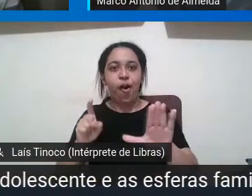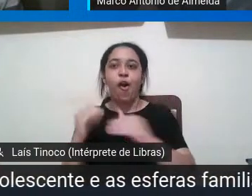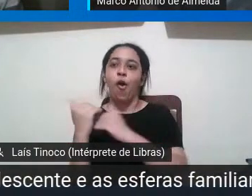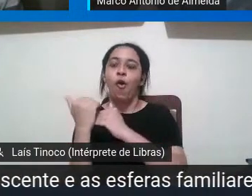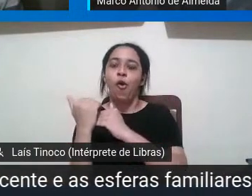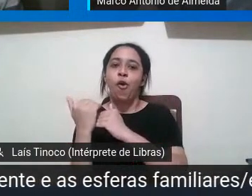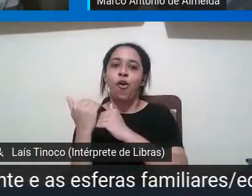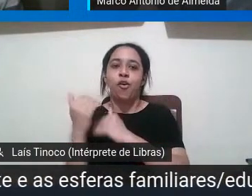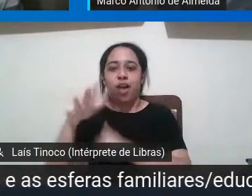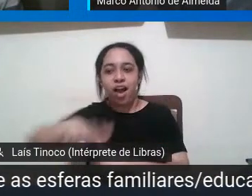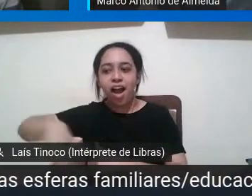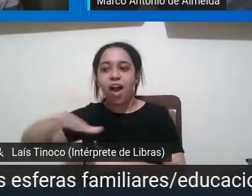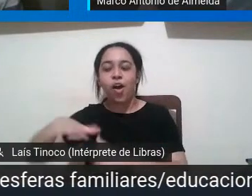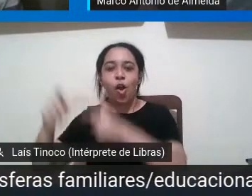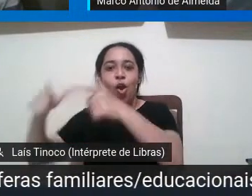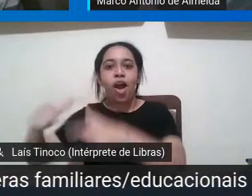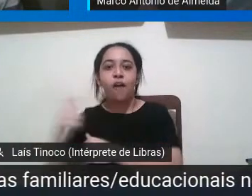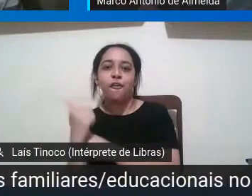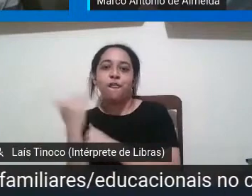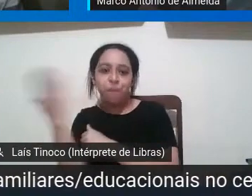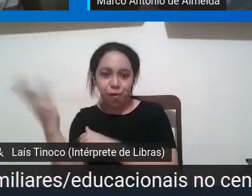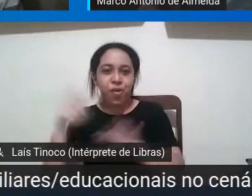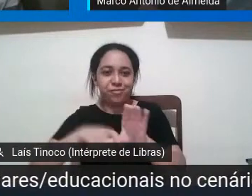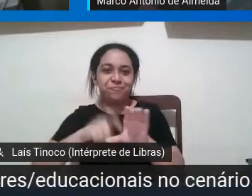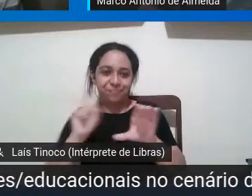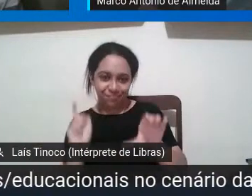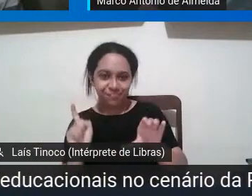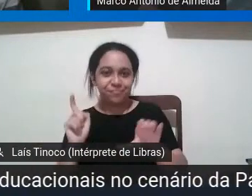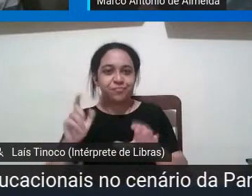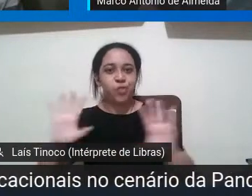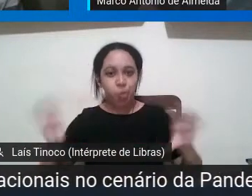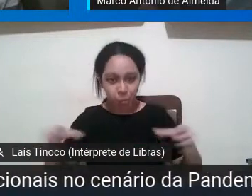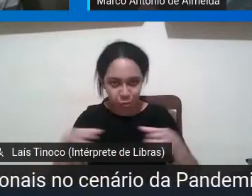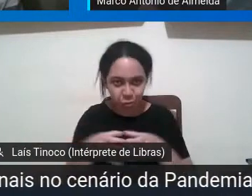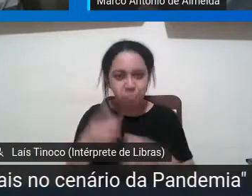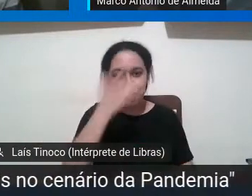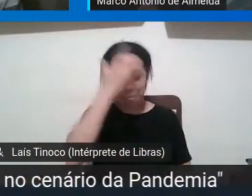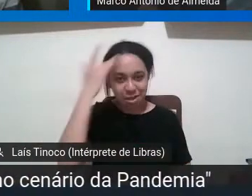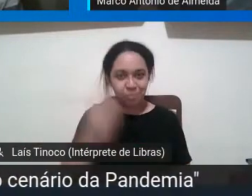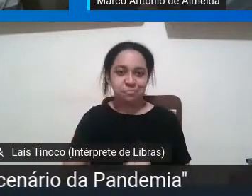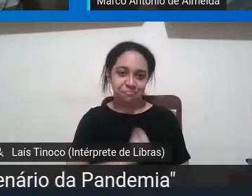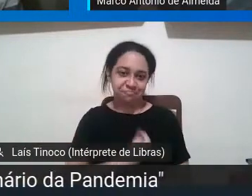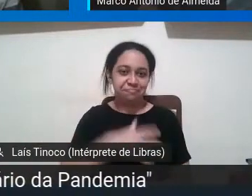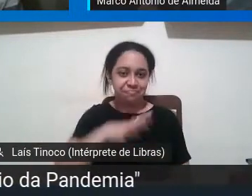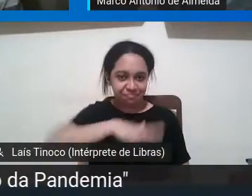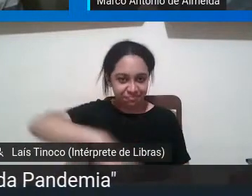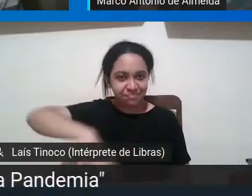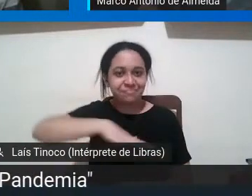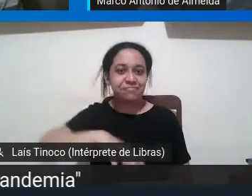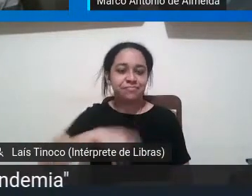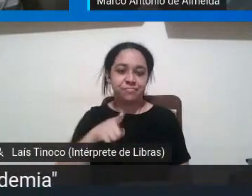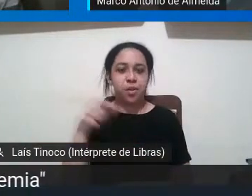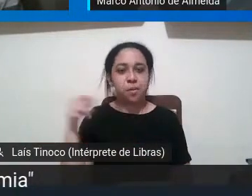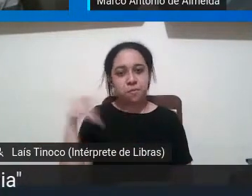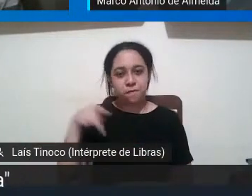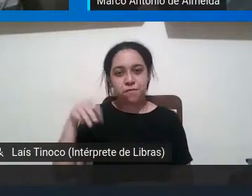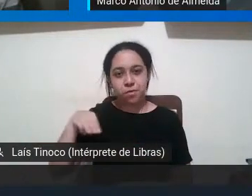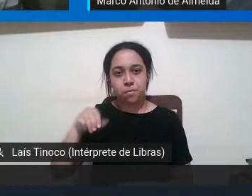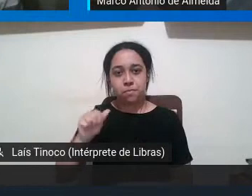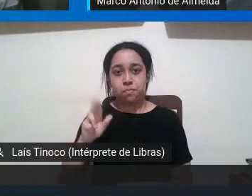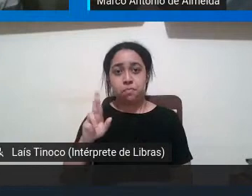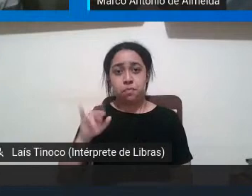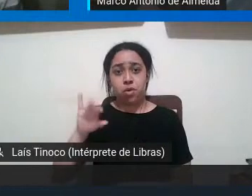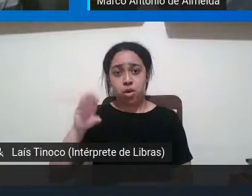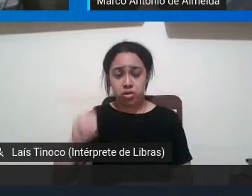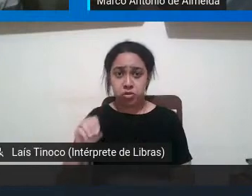Então esse ajuntamento de pessoas que estamos aqui como bem trouxe o professor Maurício nós não estamos numa